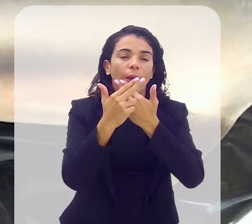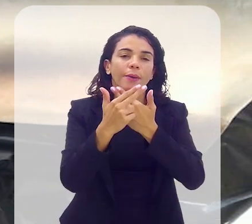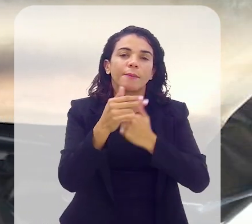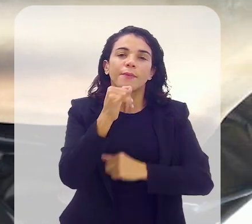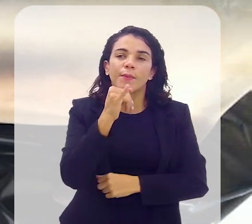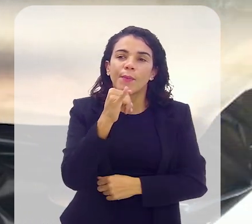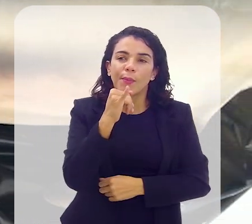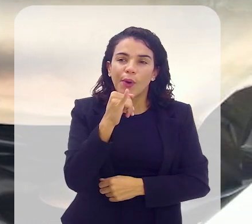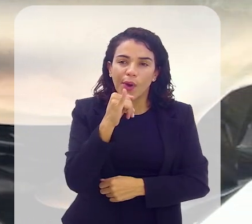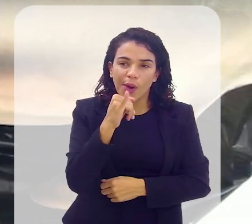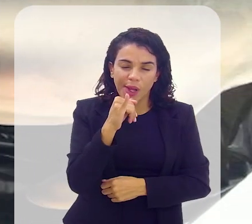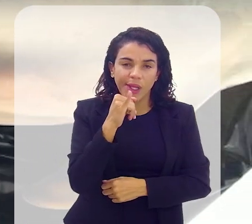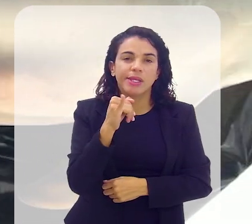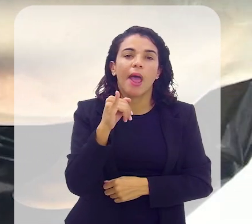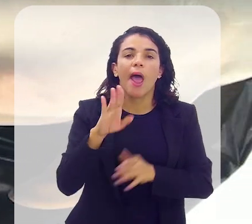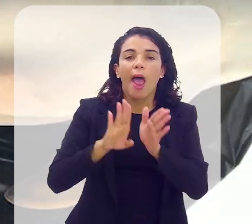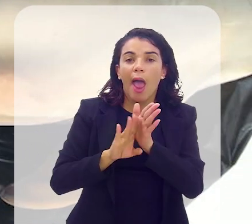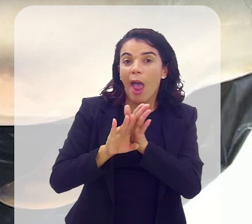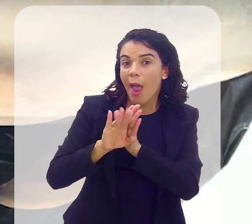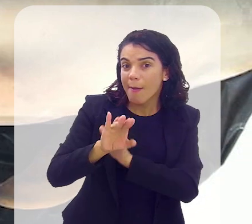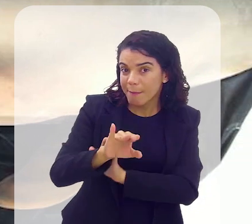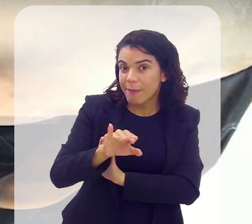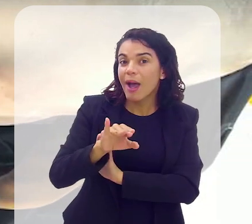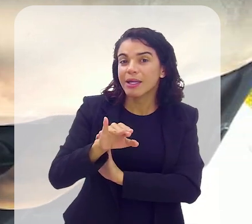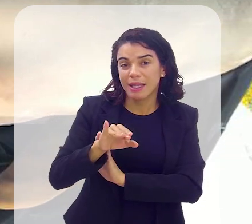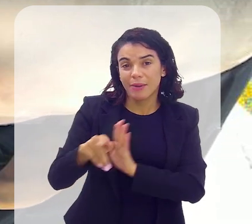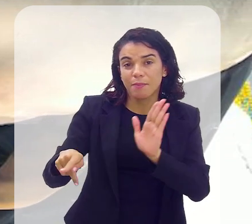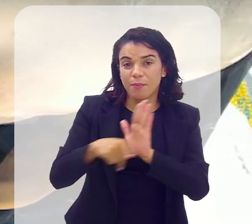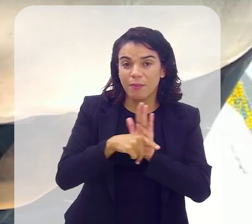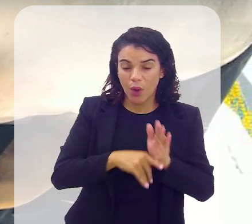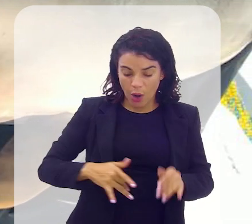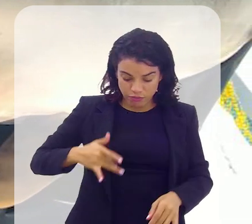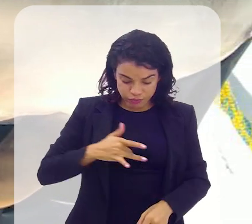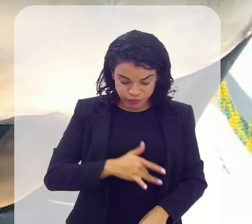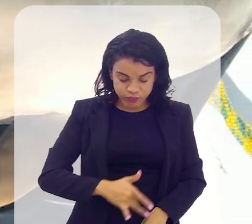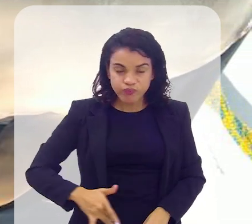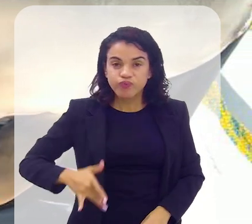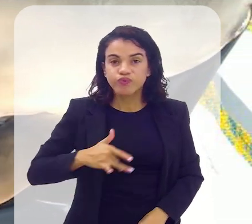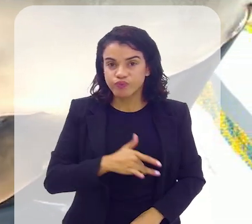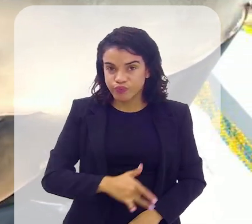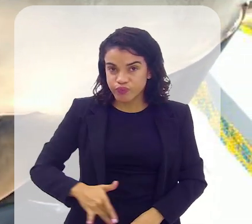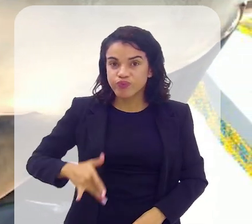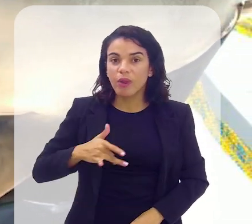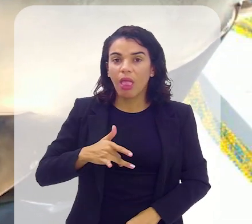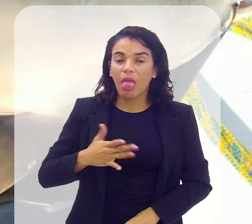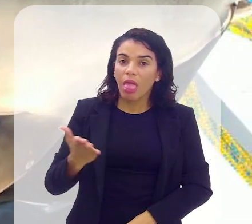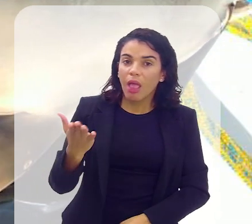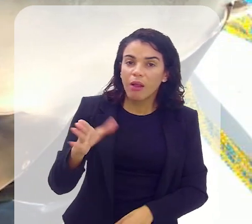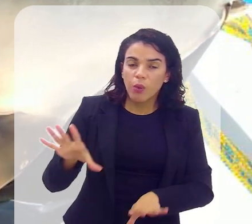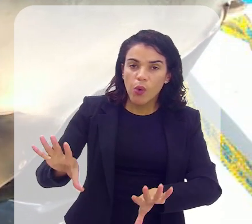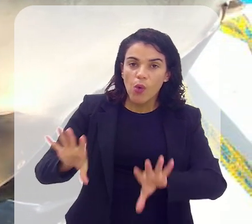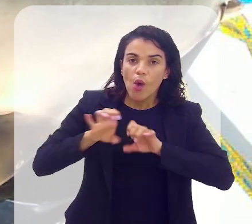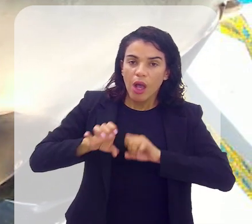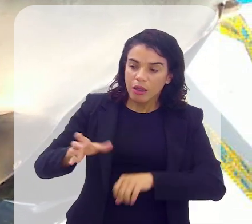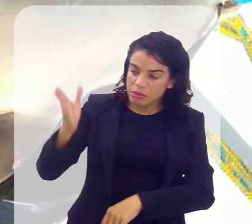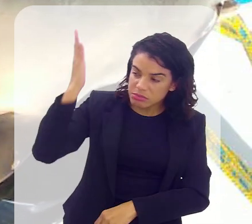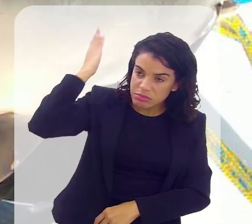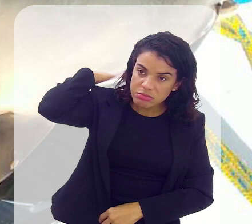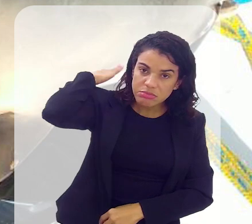com Escherichia coli, a bactéria do nosso trato intestinal, causando